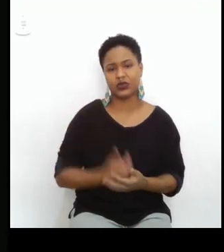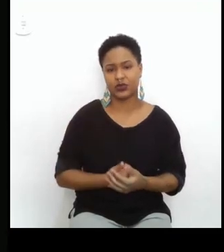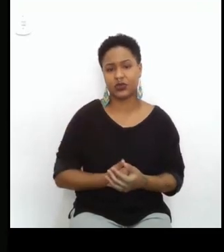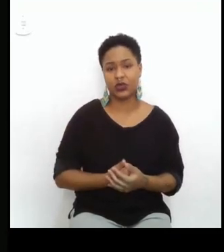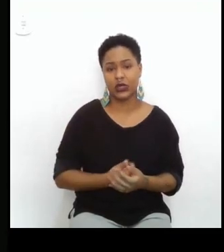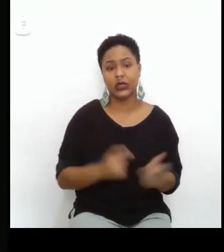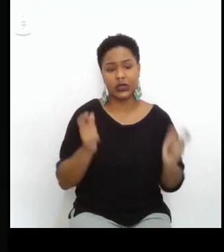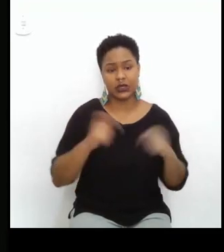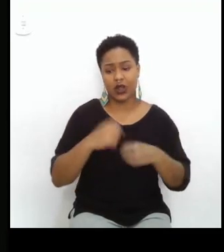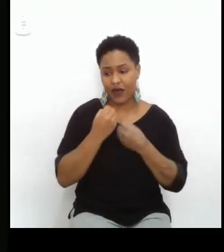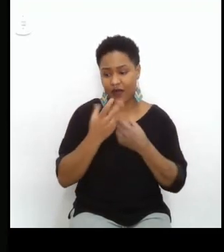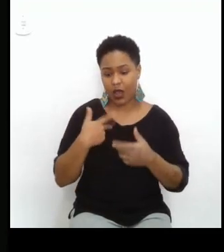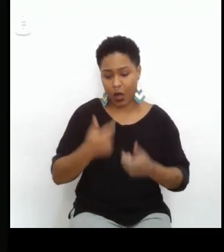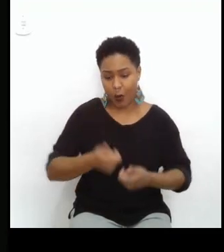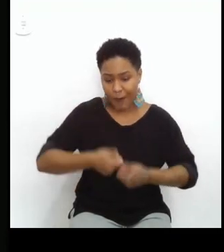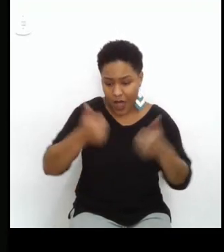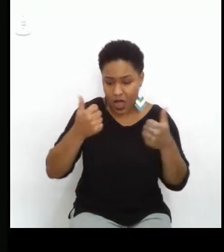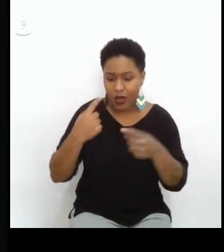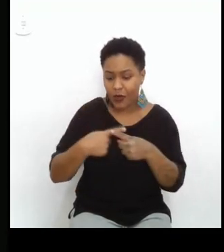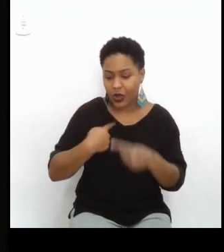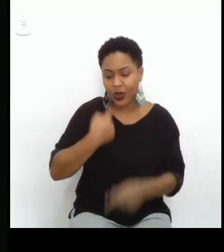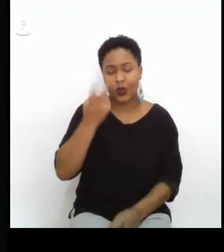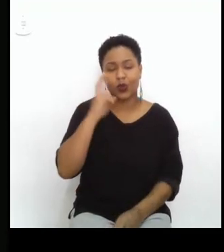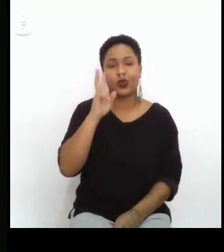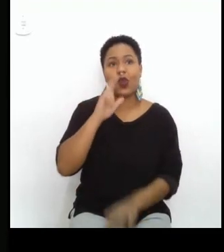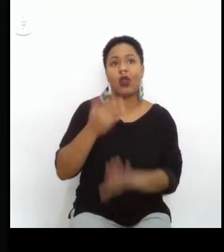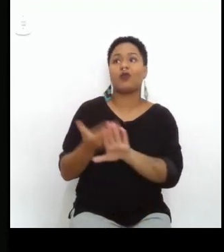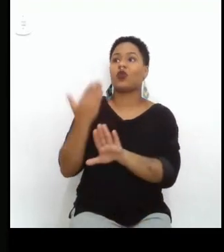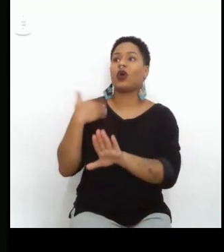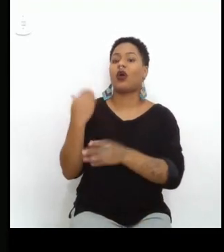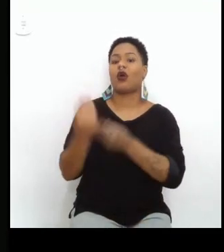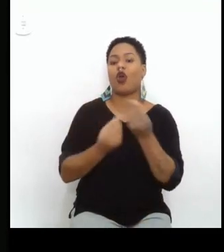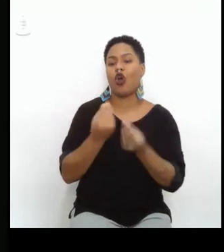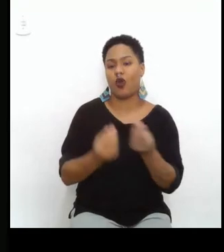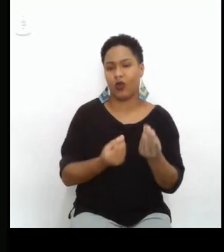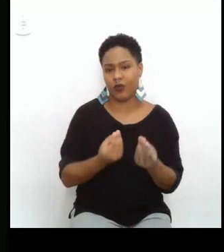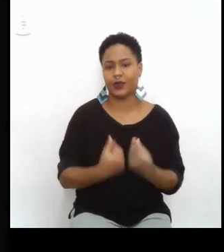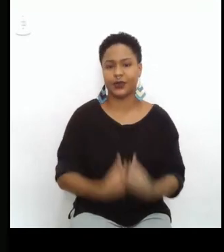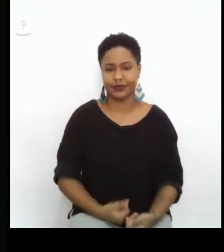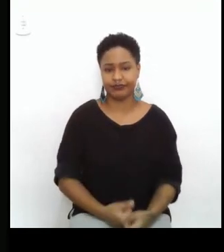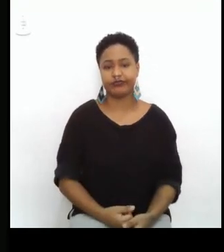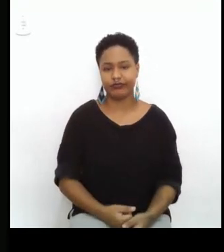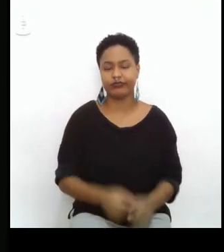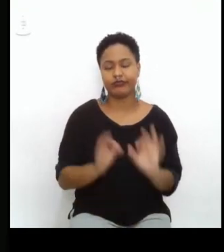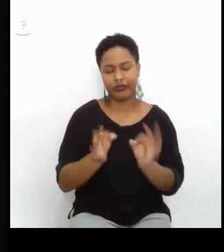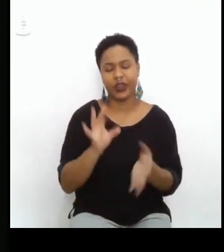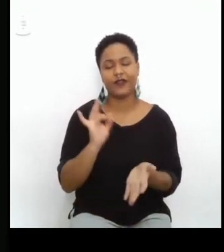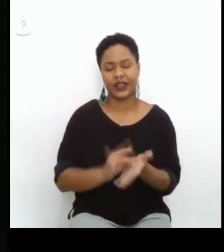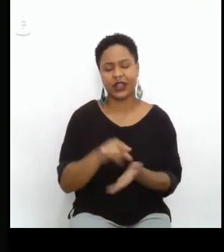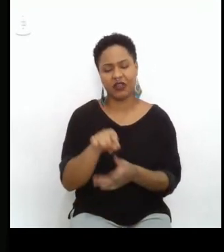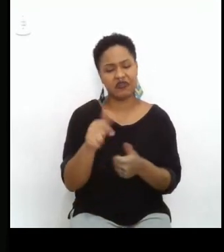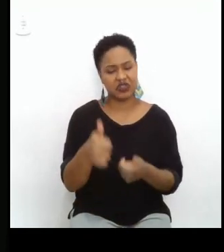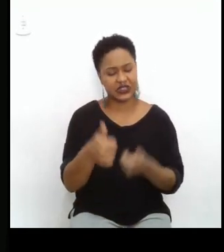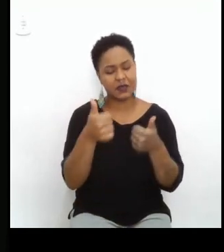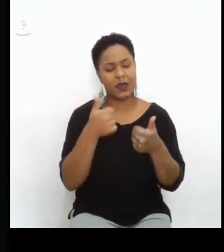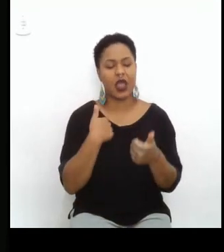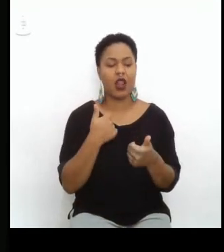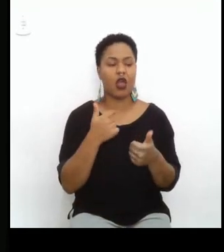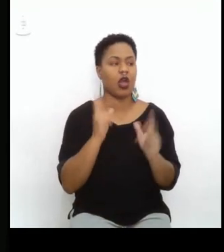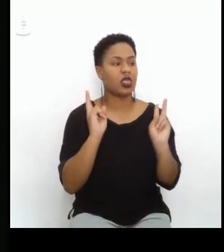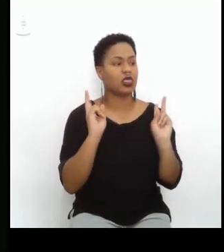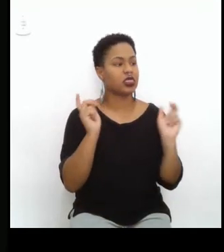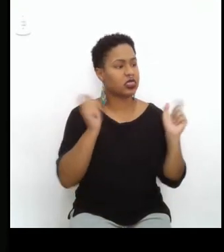posso dizer que eu tô melhor porque não lembro como tava antes é realmente está melhor isso dá para farejar de